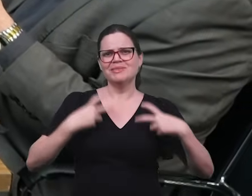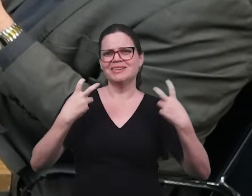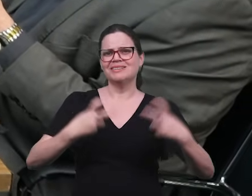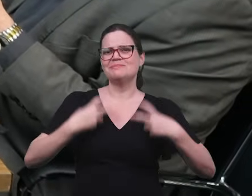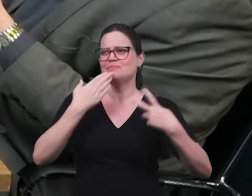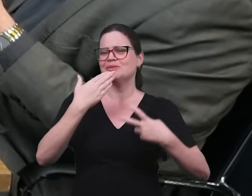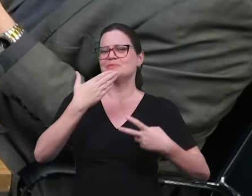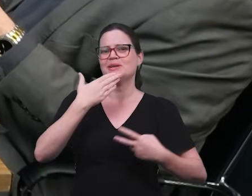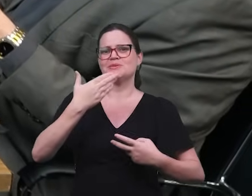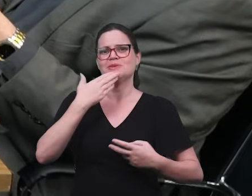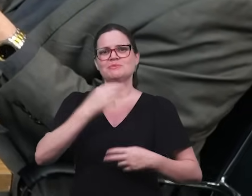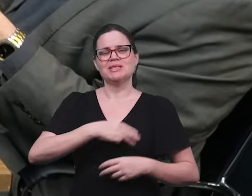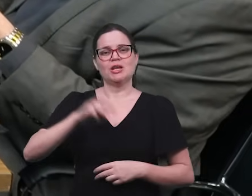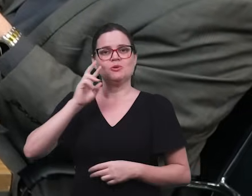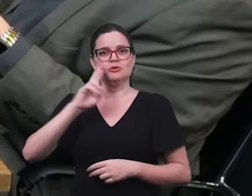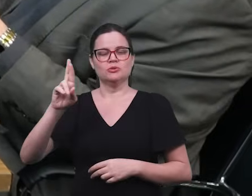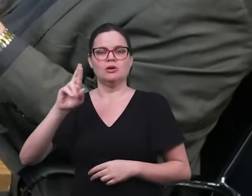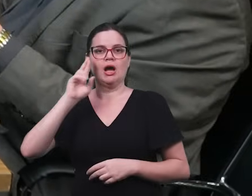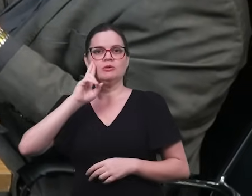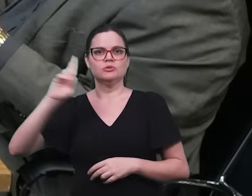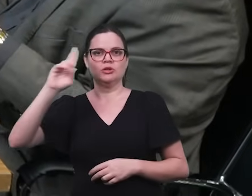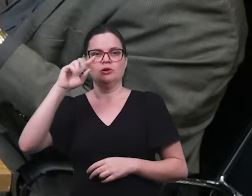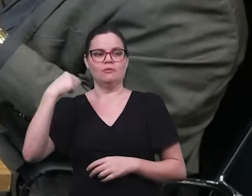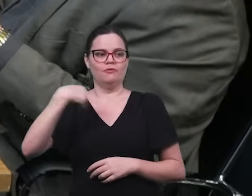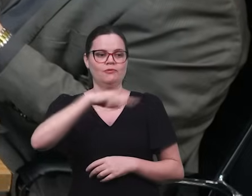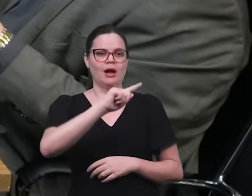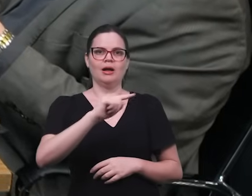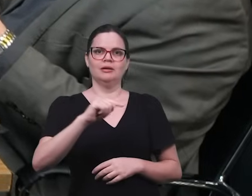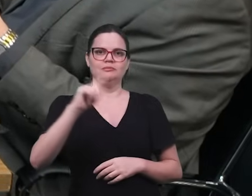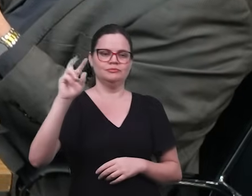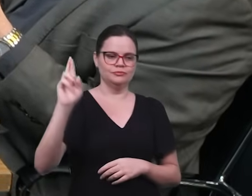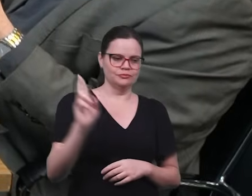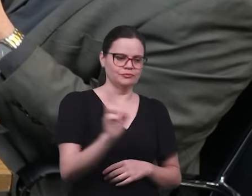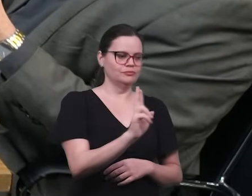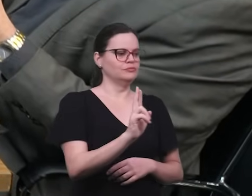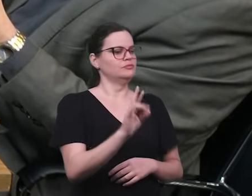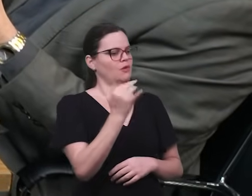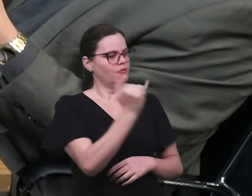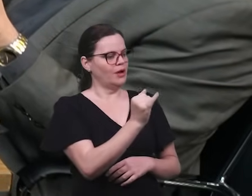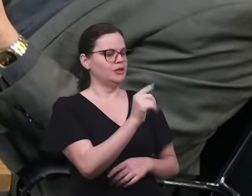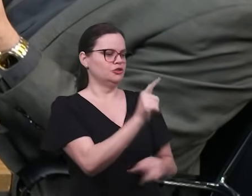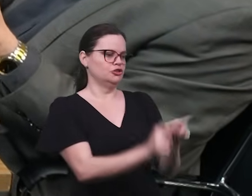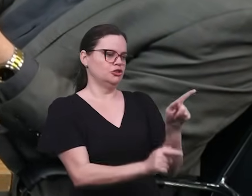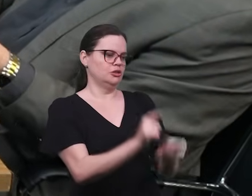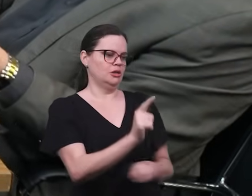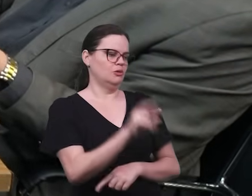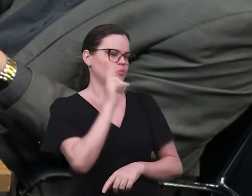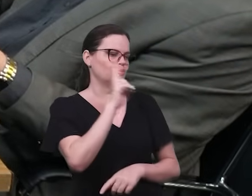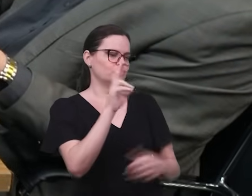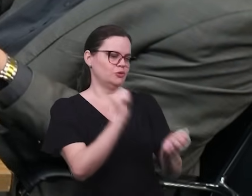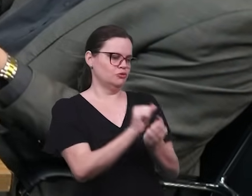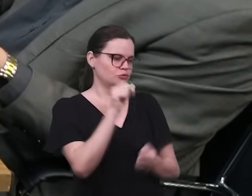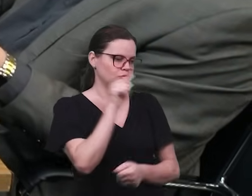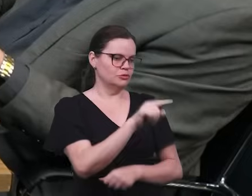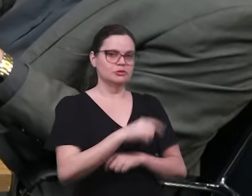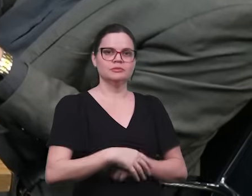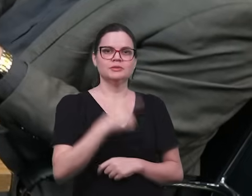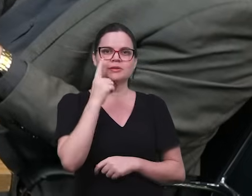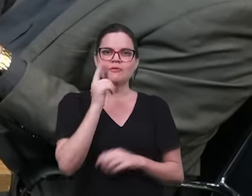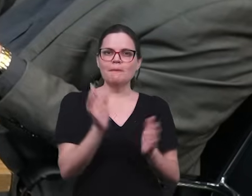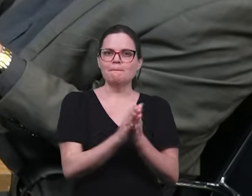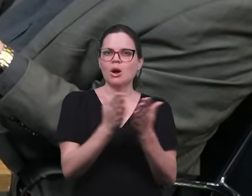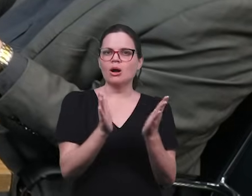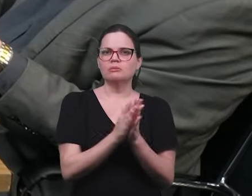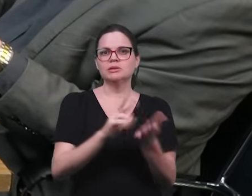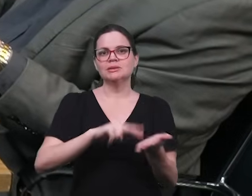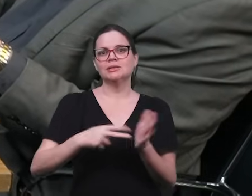aspecto interessante, né? A ação do Espírito Santo, né, pastor Peixoto? No sentido do empobrecer, porque o homem, quando